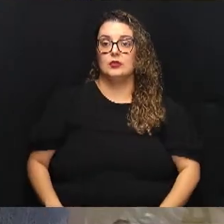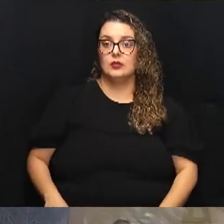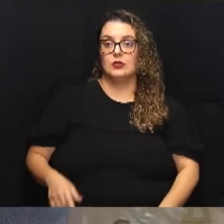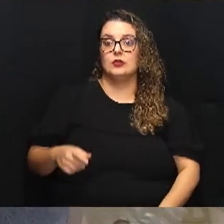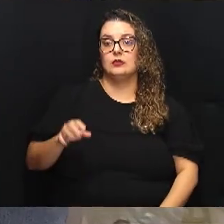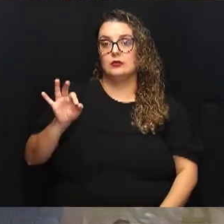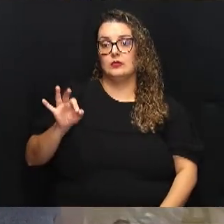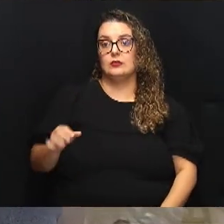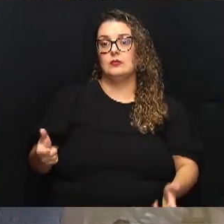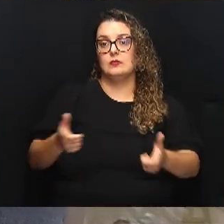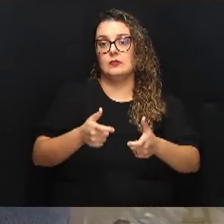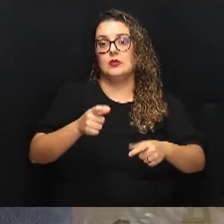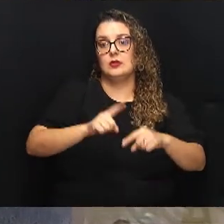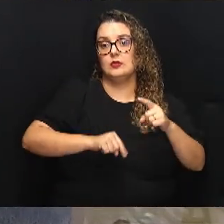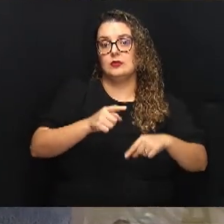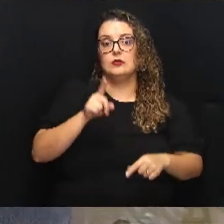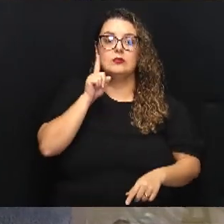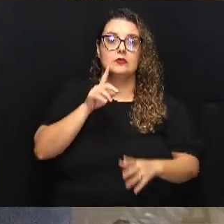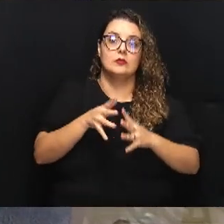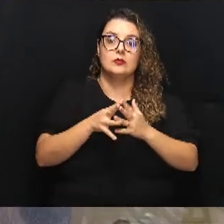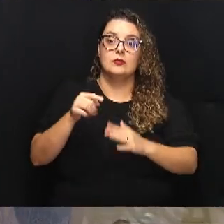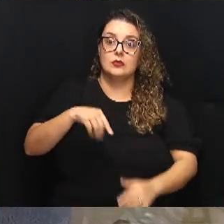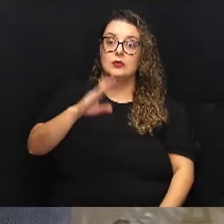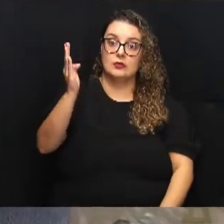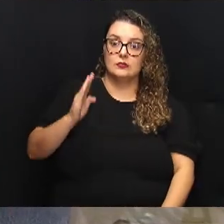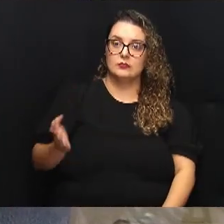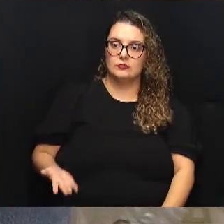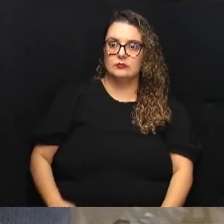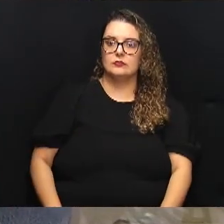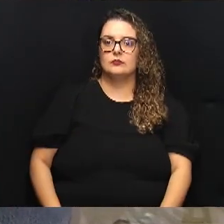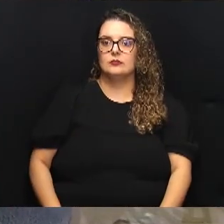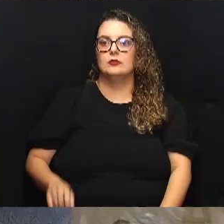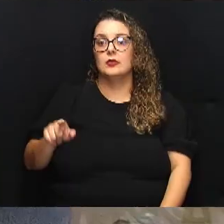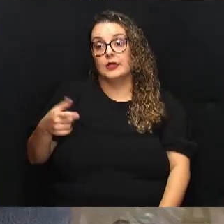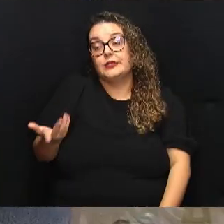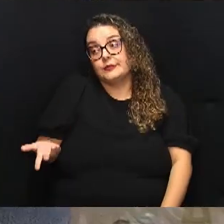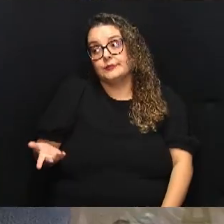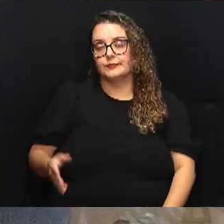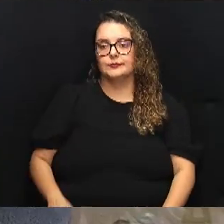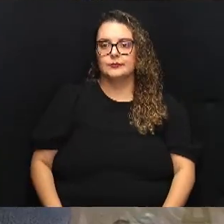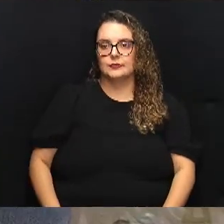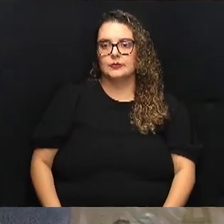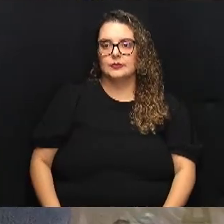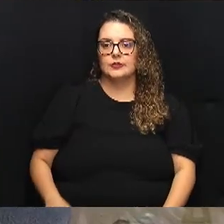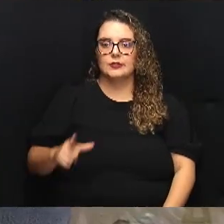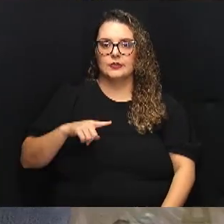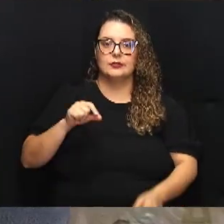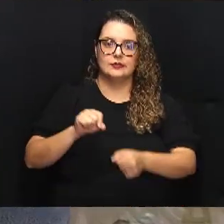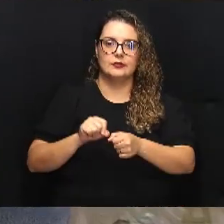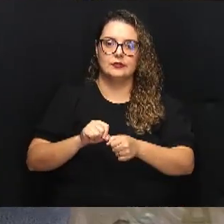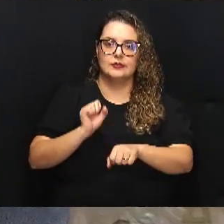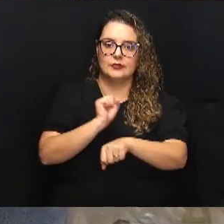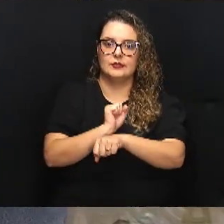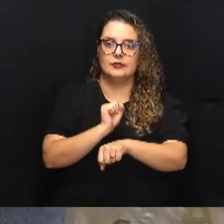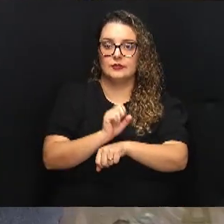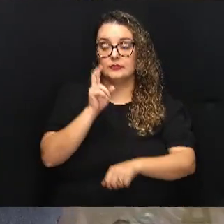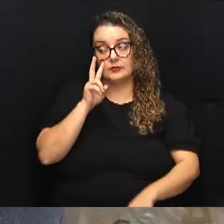menos produtos norte-americanos aqui no Brasil. Agora, o que a gente tem que fazer é esperar e ver